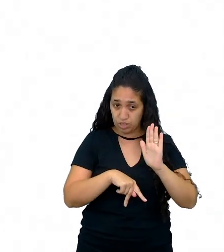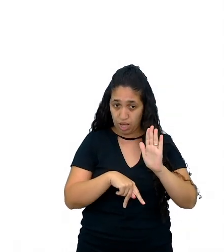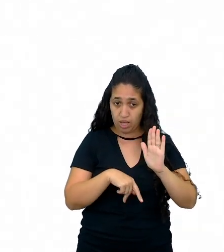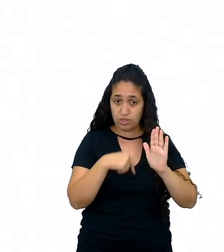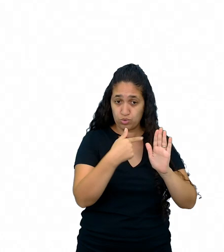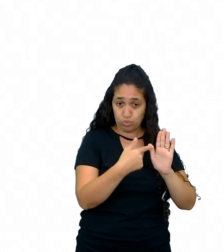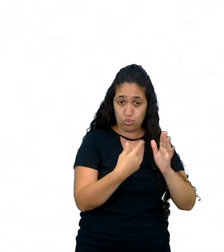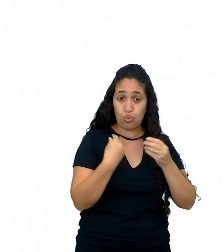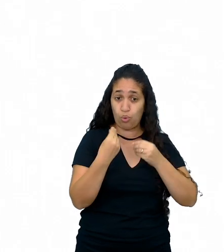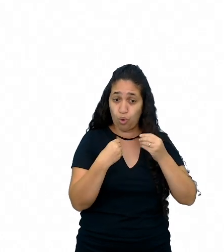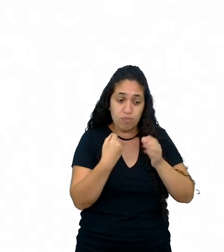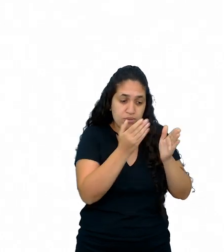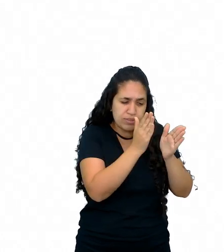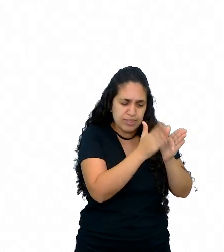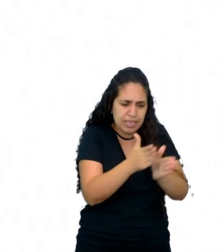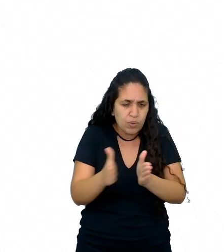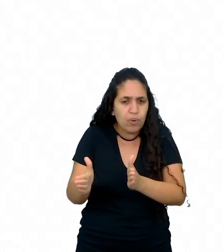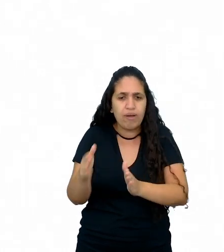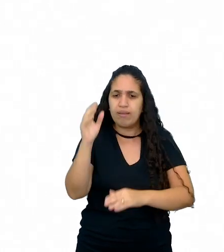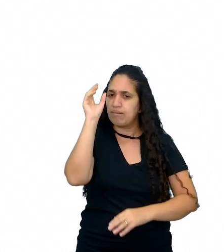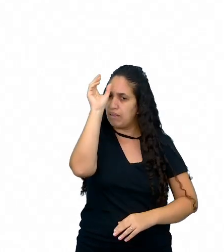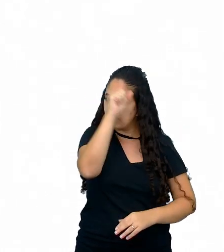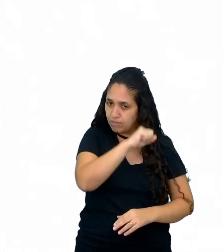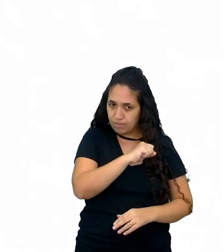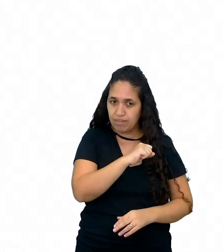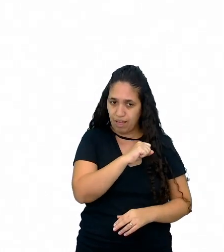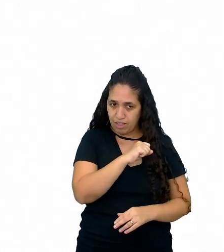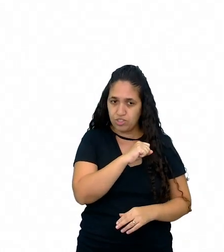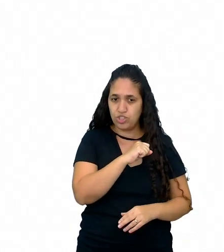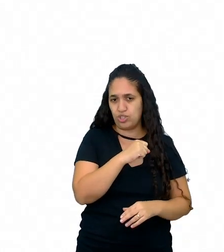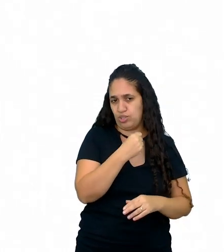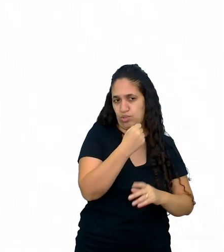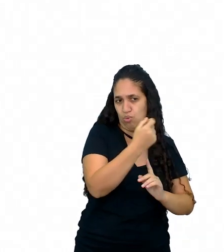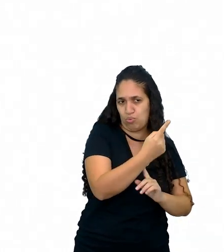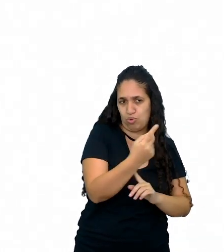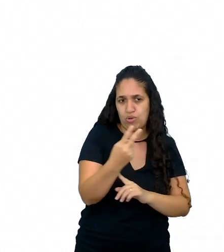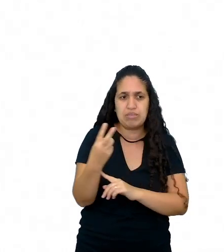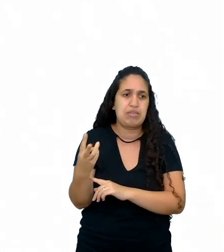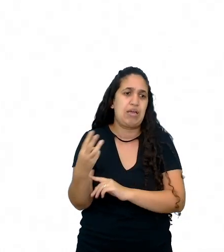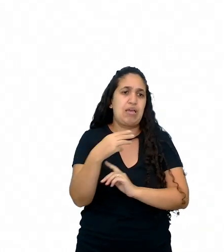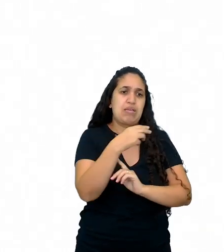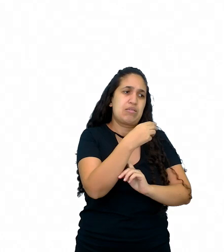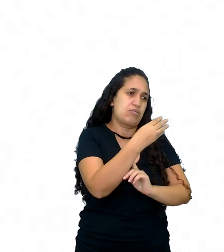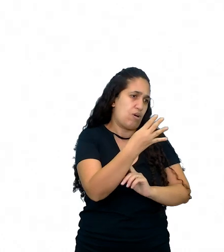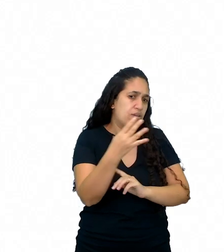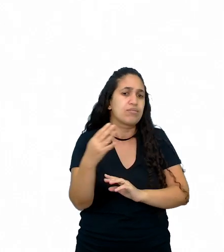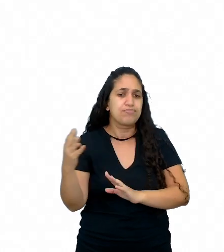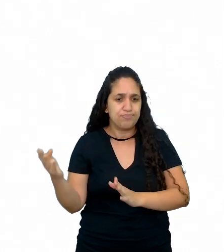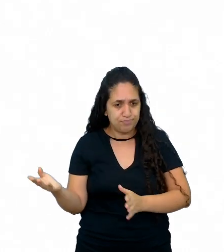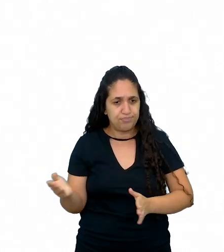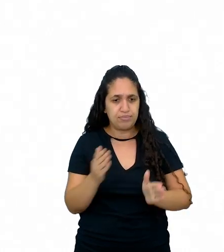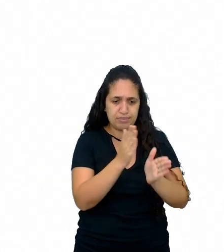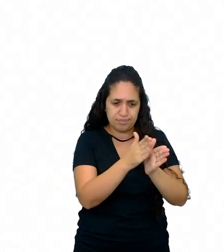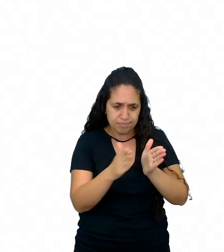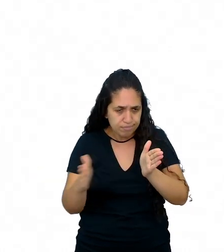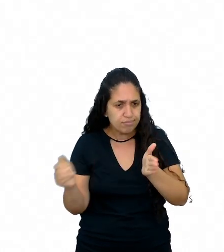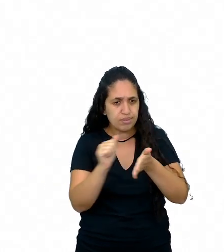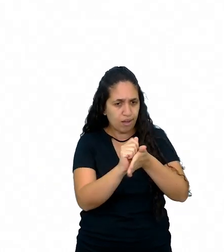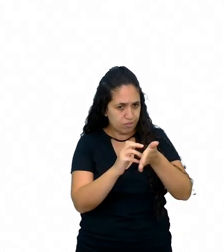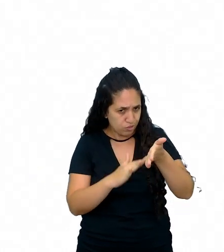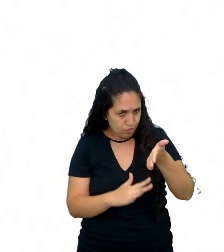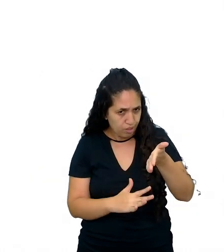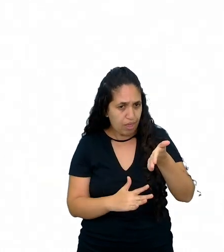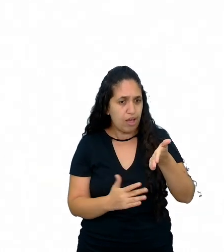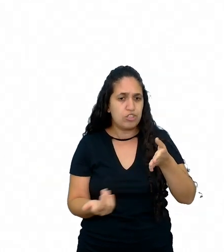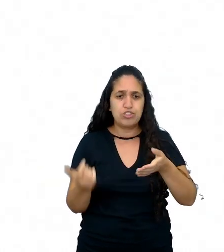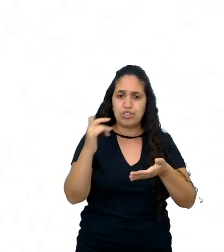como trazer a sequência de atividade, aula 1 e 2, 3 e 4, 5 e 6, 7 e 8, essas atividades que envolvem aí, que